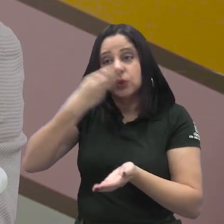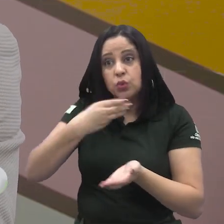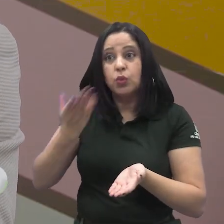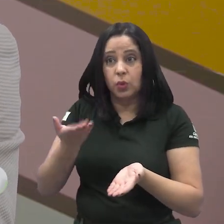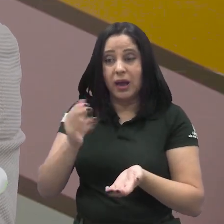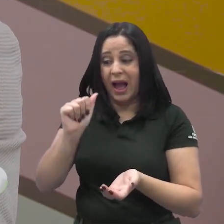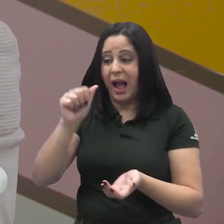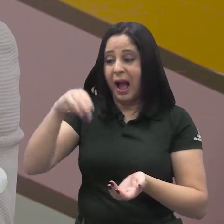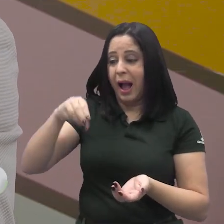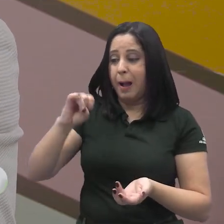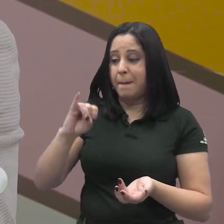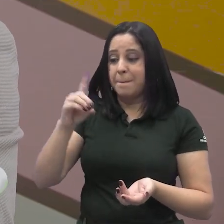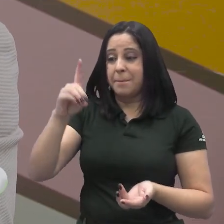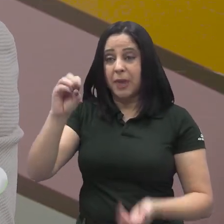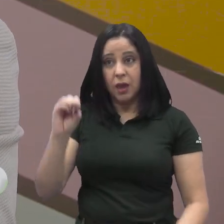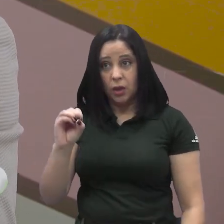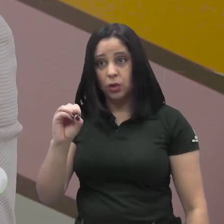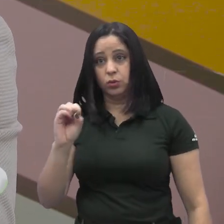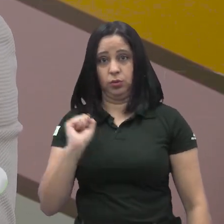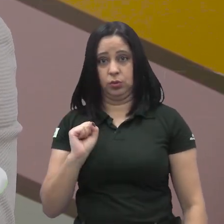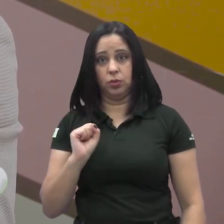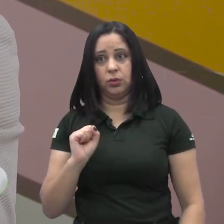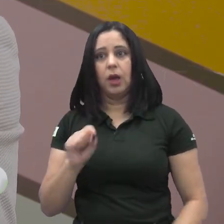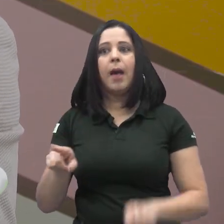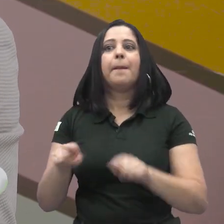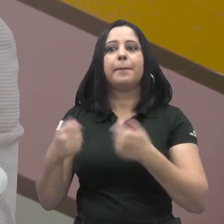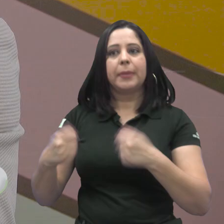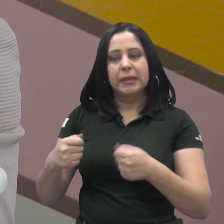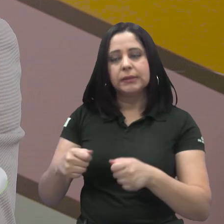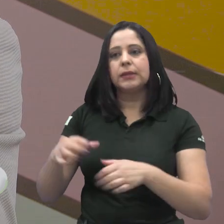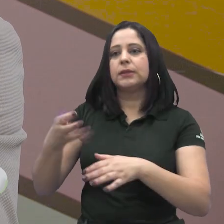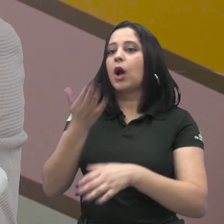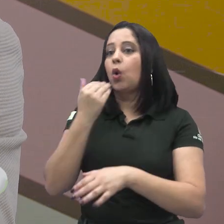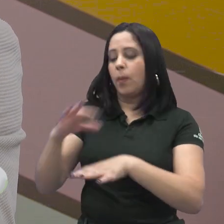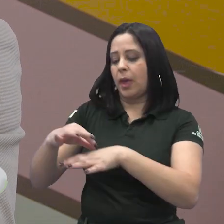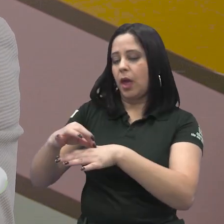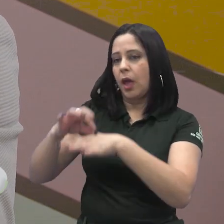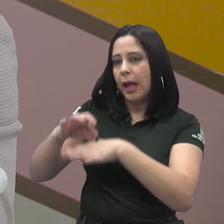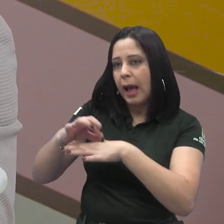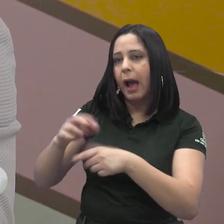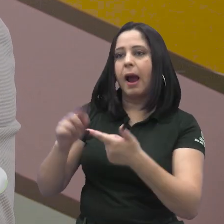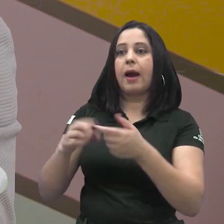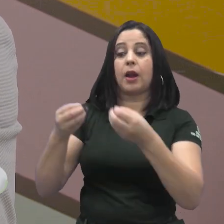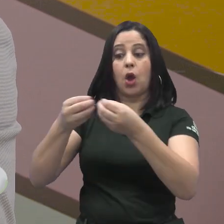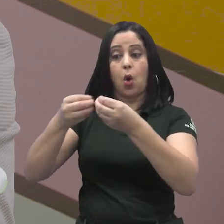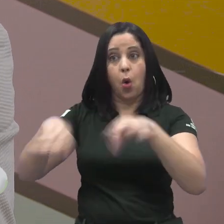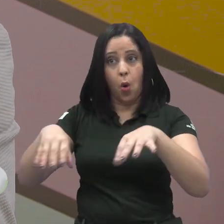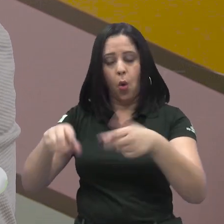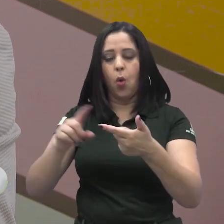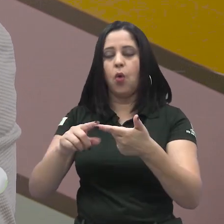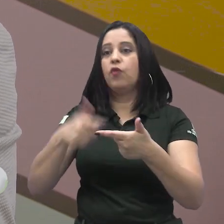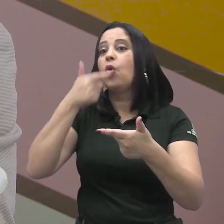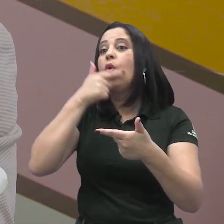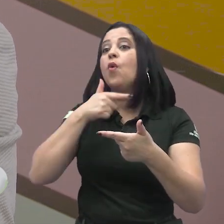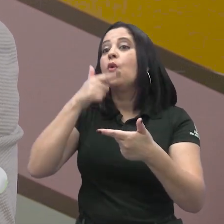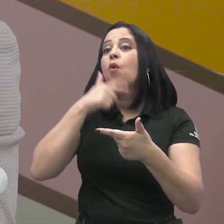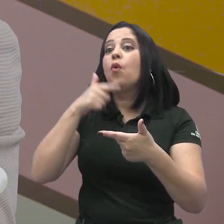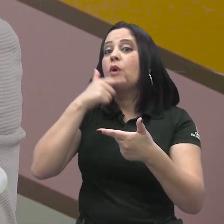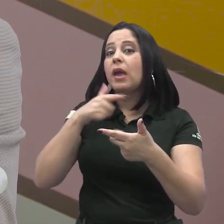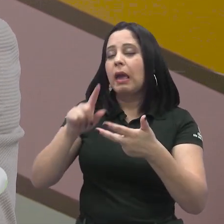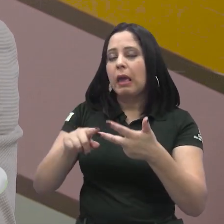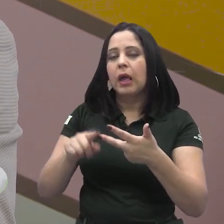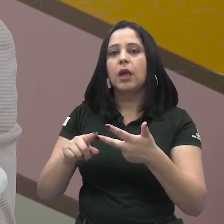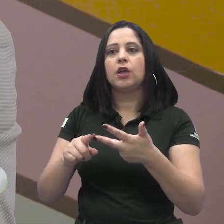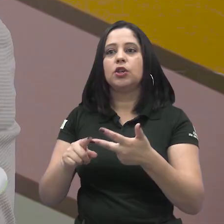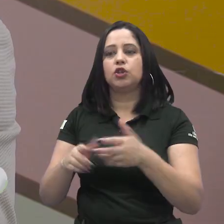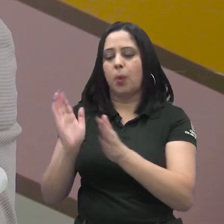amido em excesso. Então, evitar isso. Preferir carnes magras, ovos, queijos menos processados possíveis